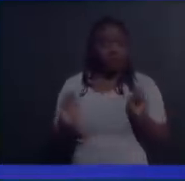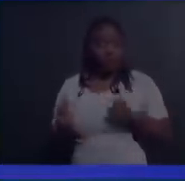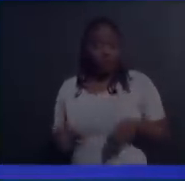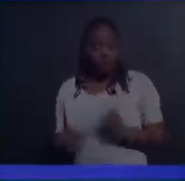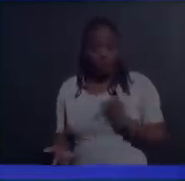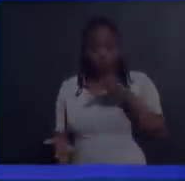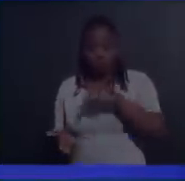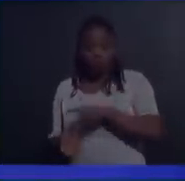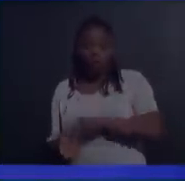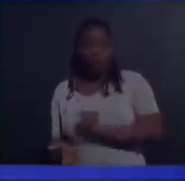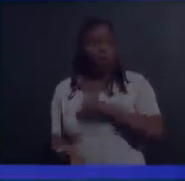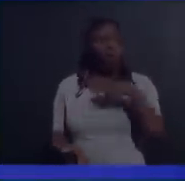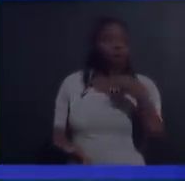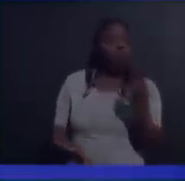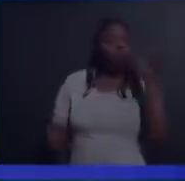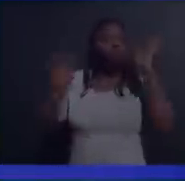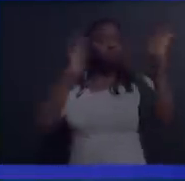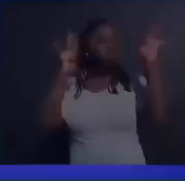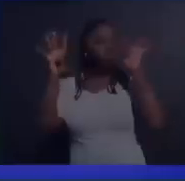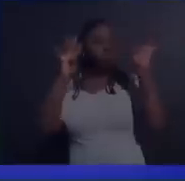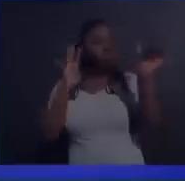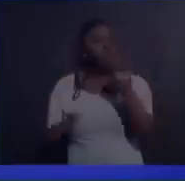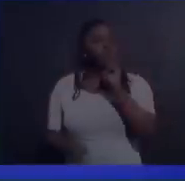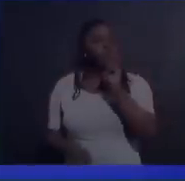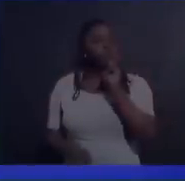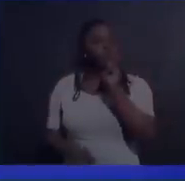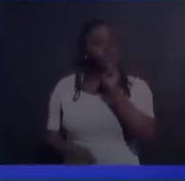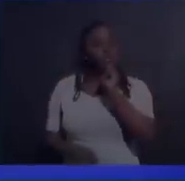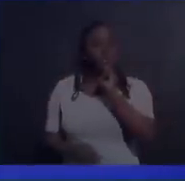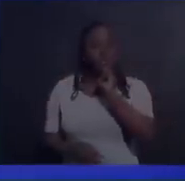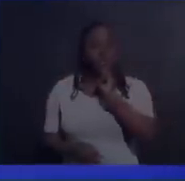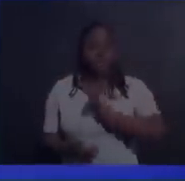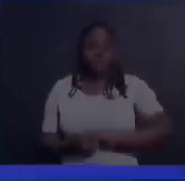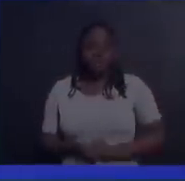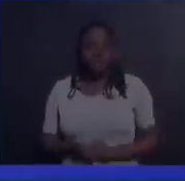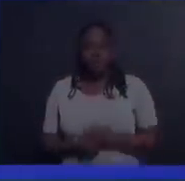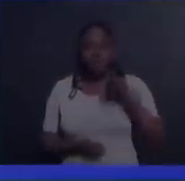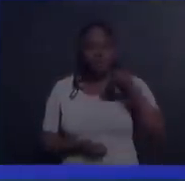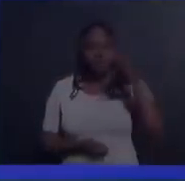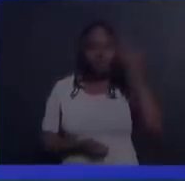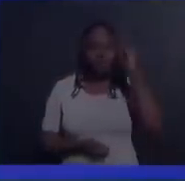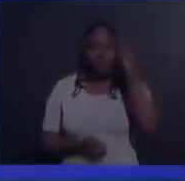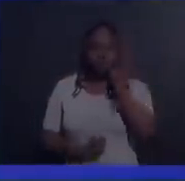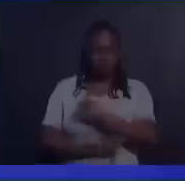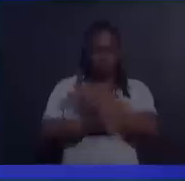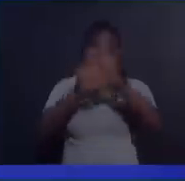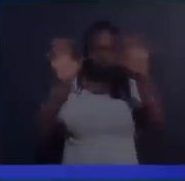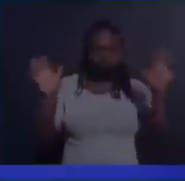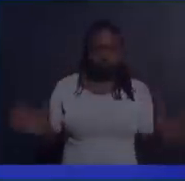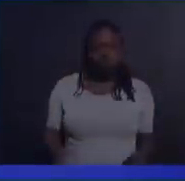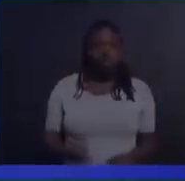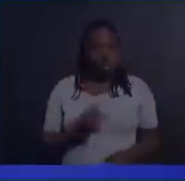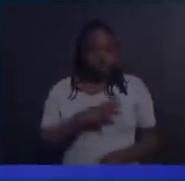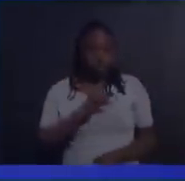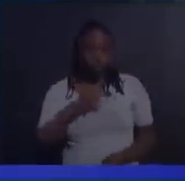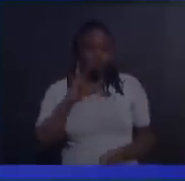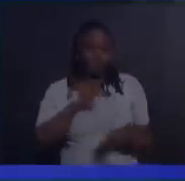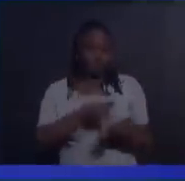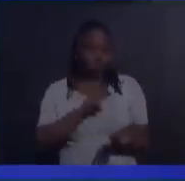real ou imaginário. Deixa eu dar um exemplo para vocês compreenderem bem o que que é isso. Medo